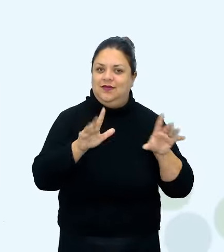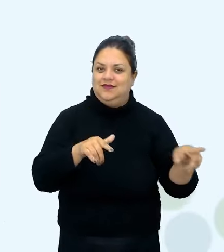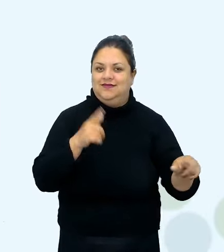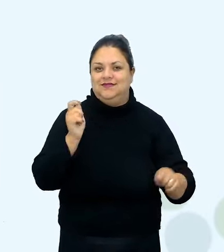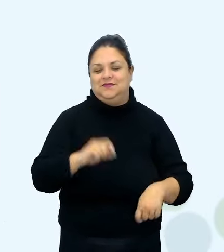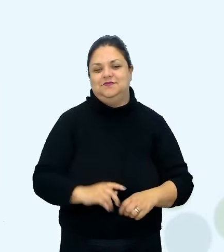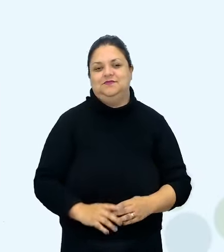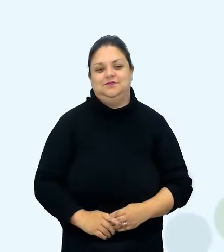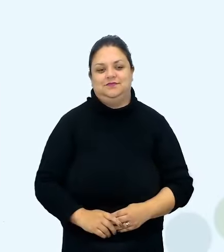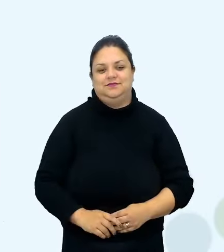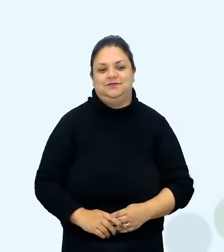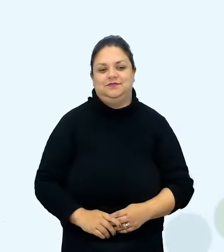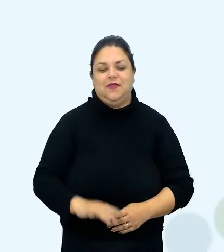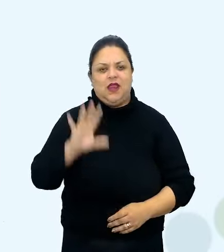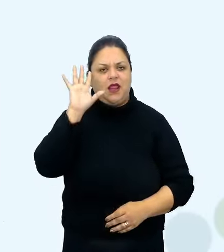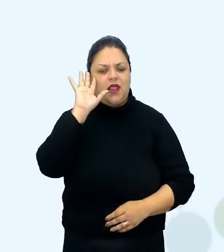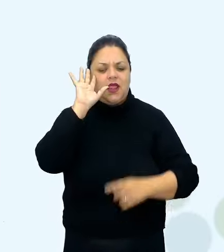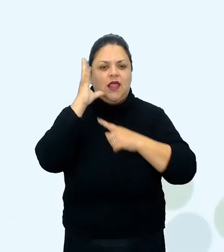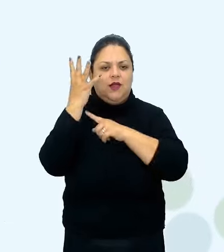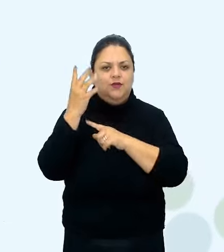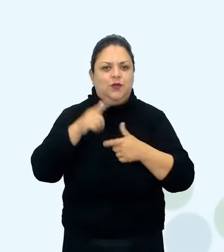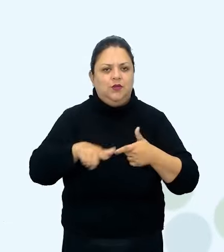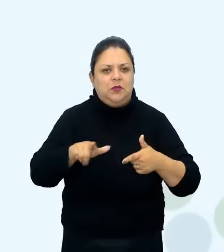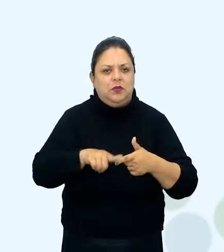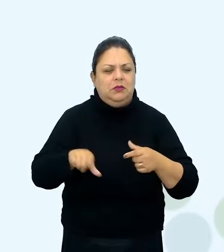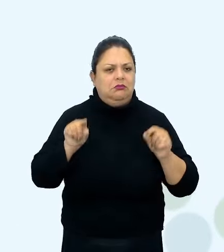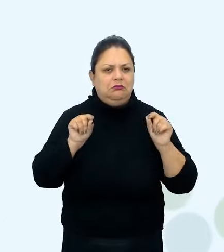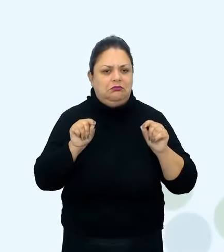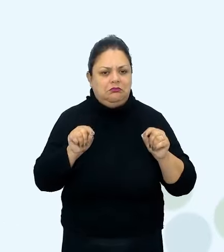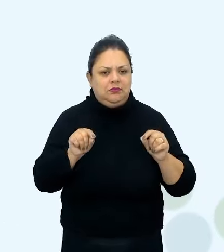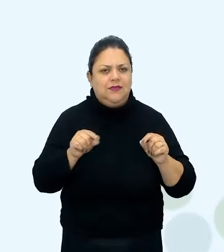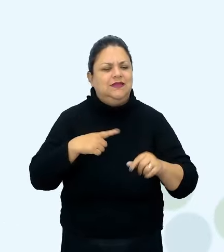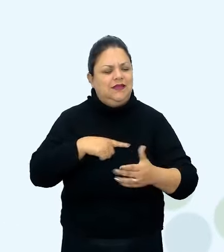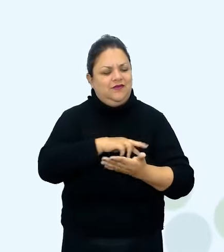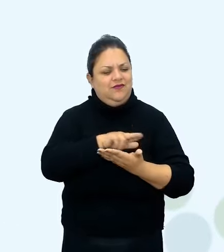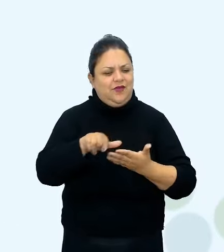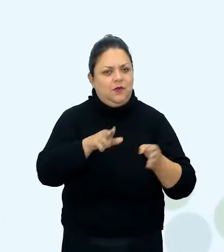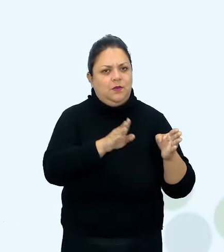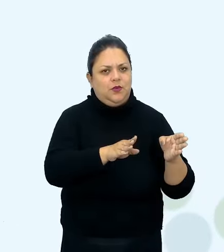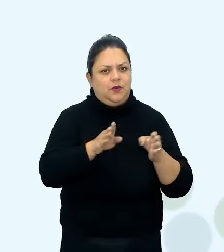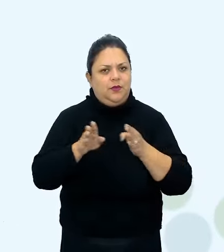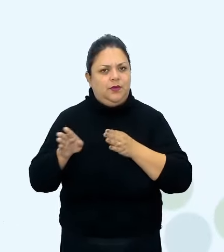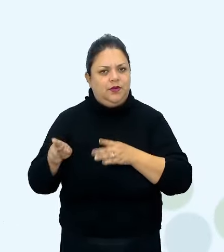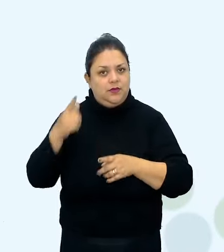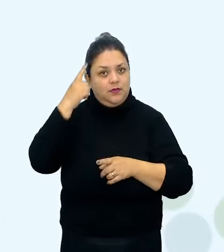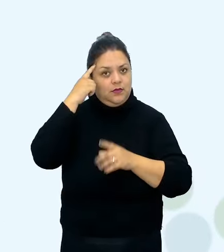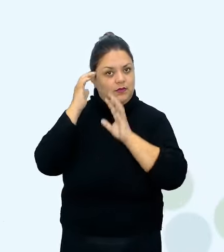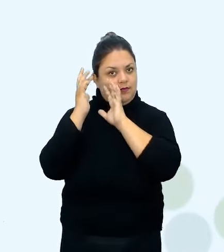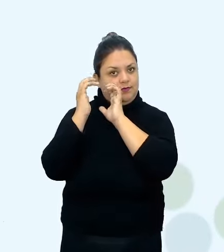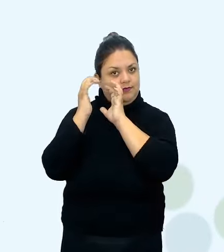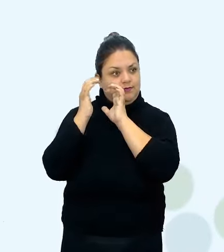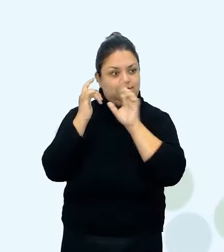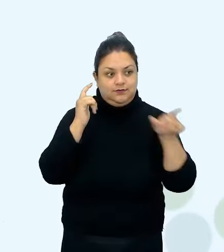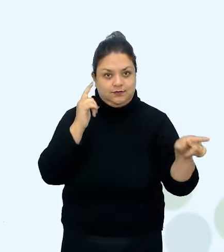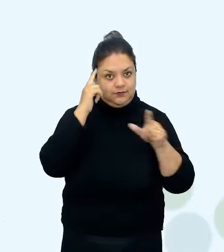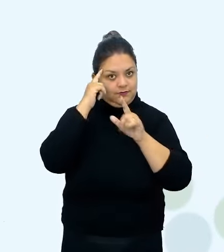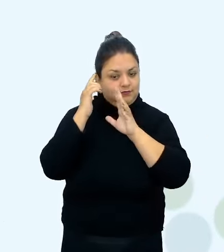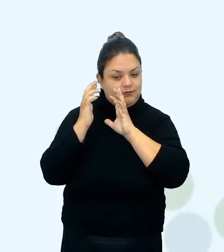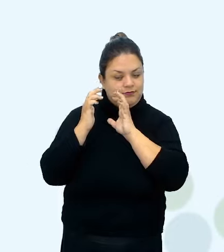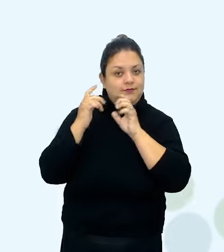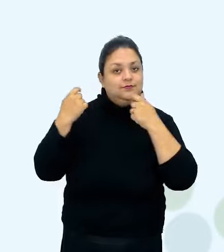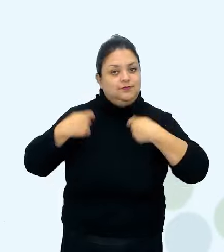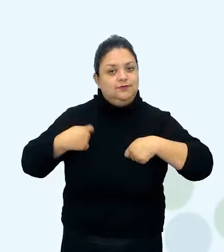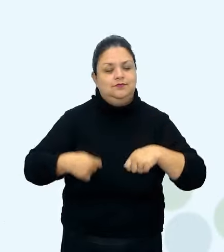verdade, resolução de problemas envolve muitos processos cognitivos, tá? Então, a gente tem que pensar